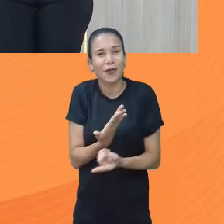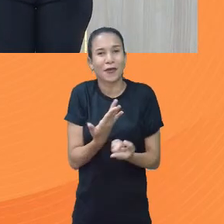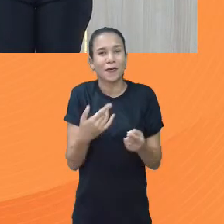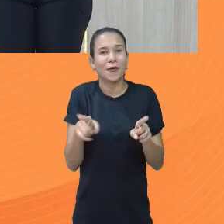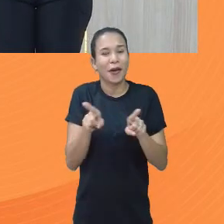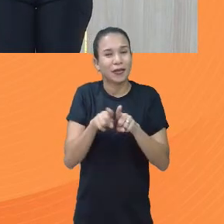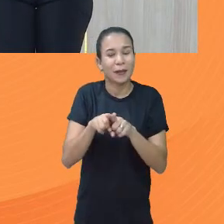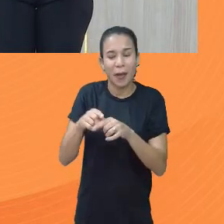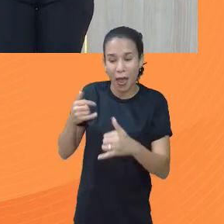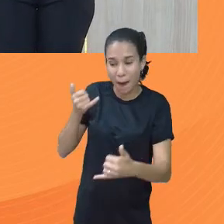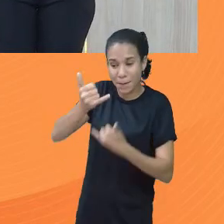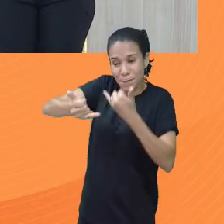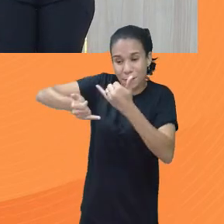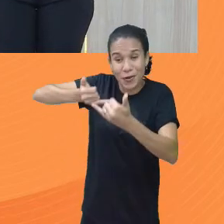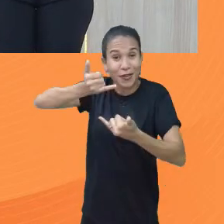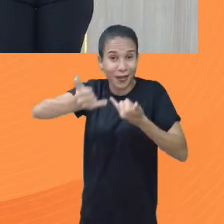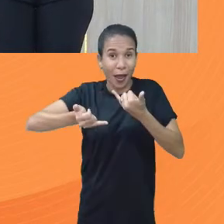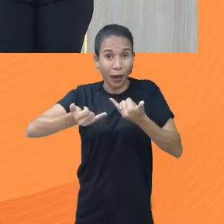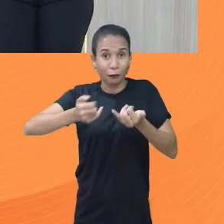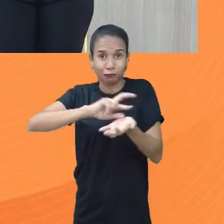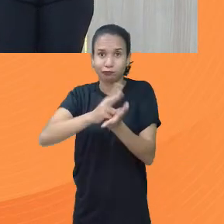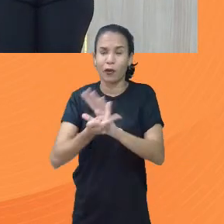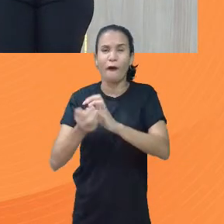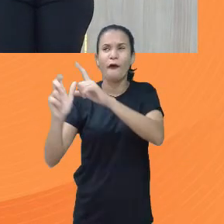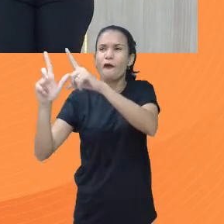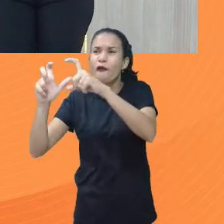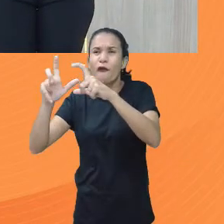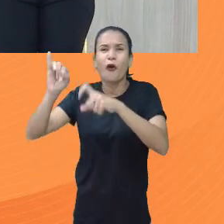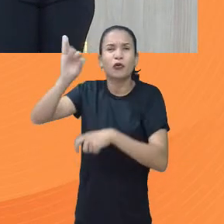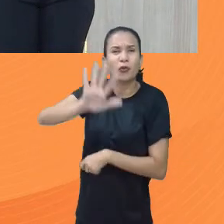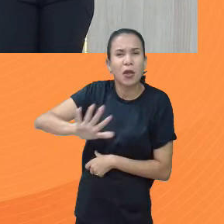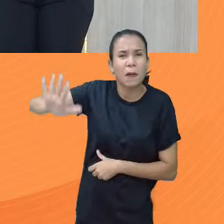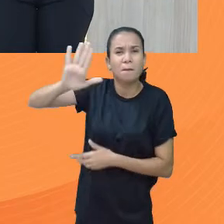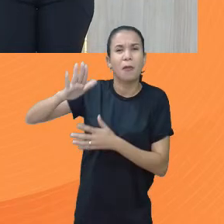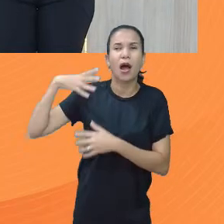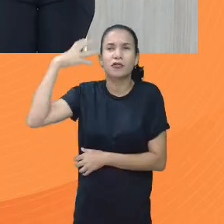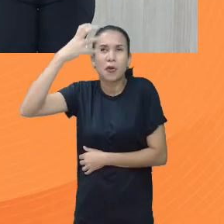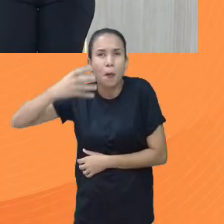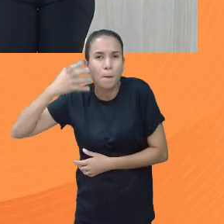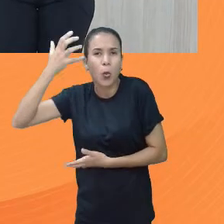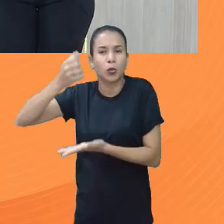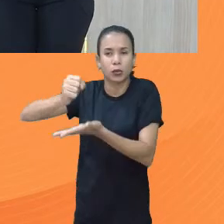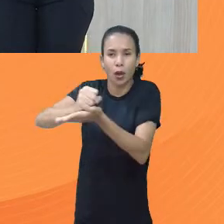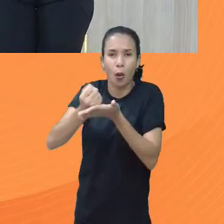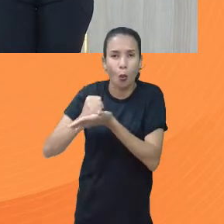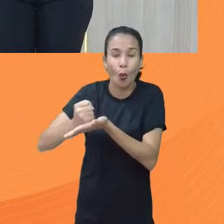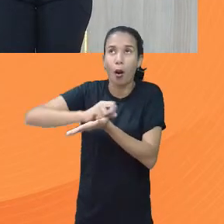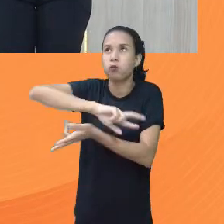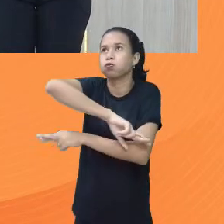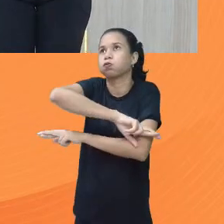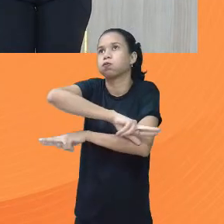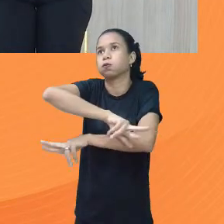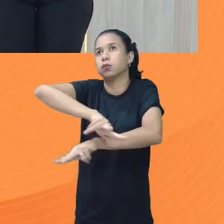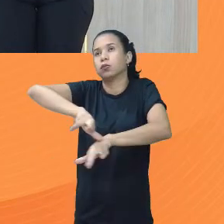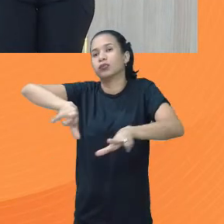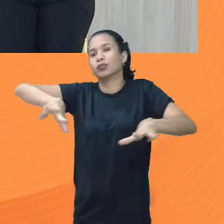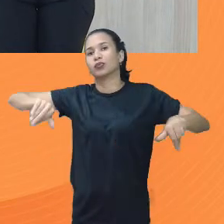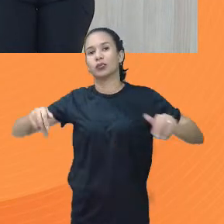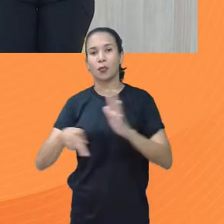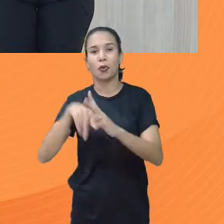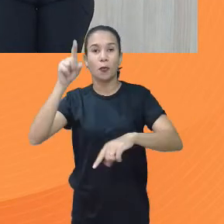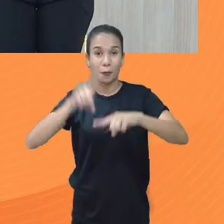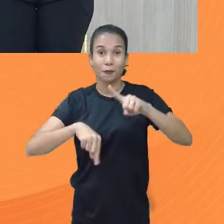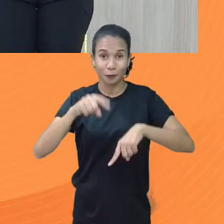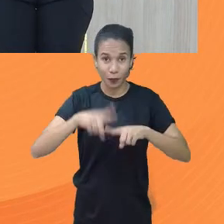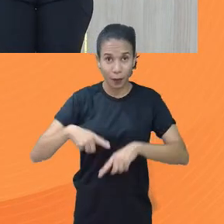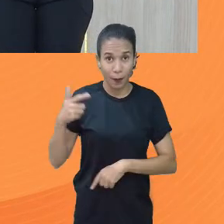com brinquedos, a gente pode trabalhar com fotos, figuras, gravuras, músicas, jogos, uma infinidade de